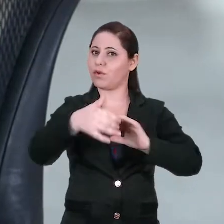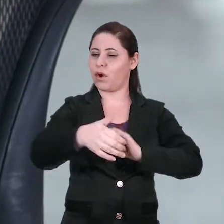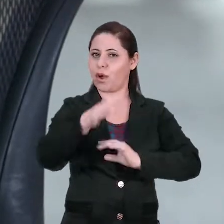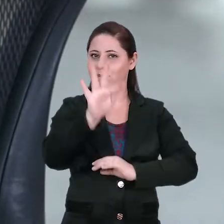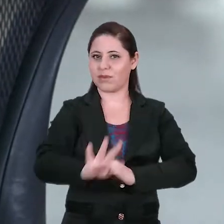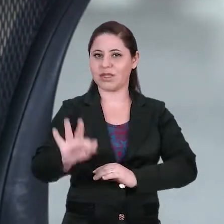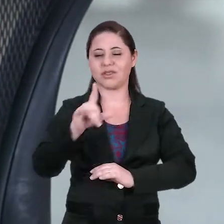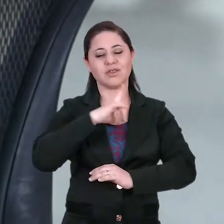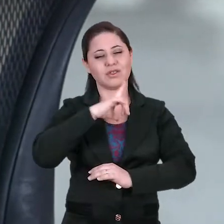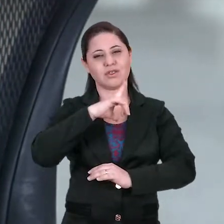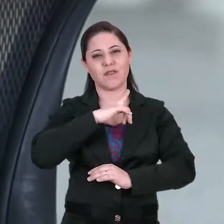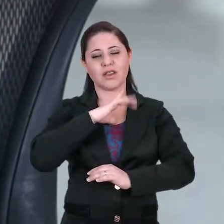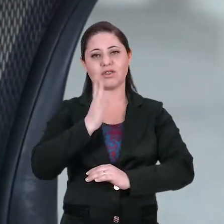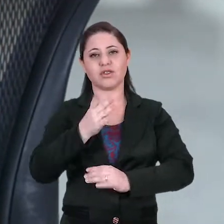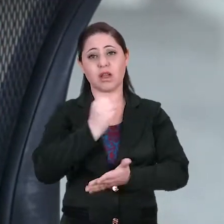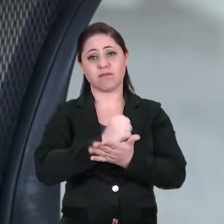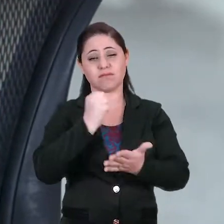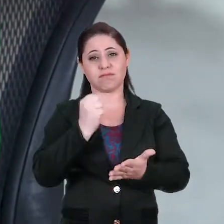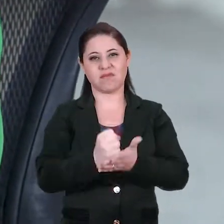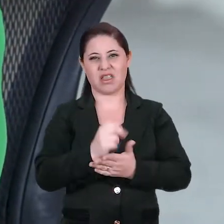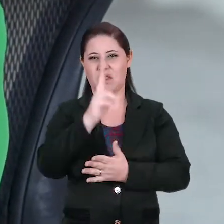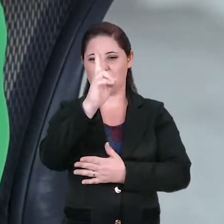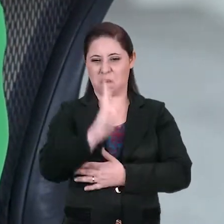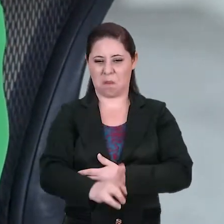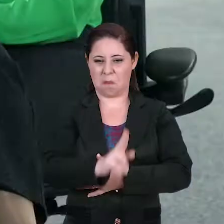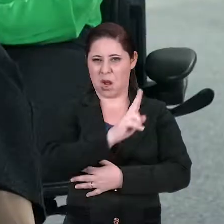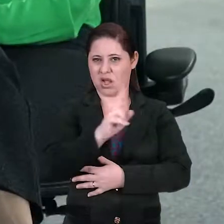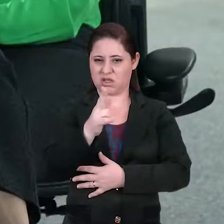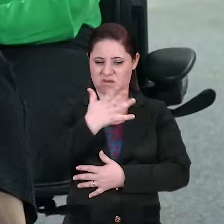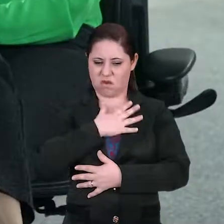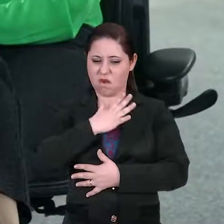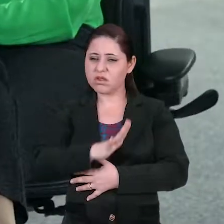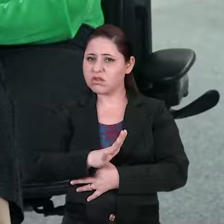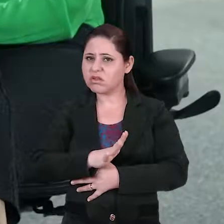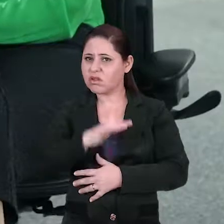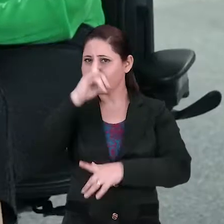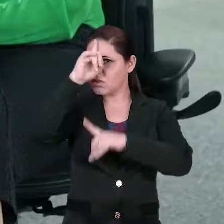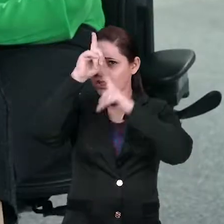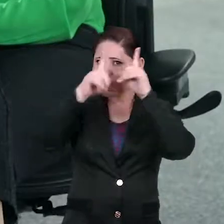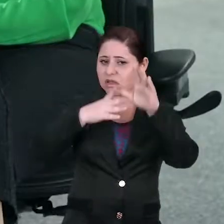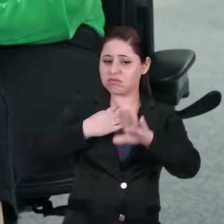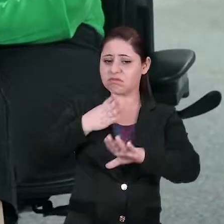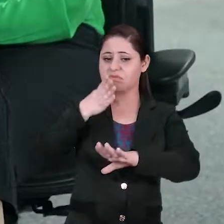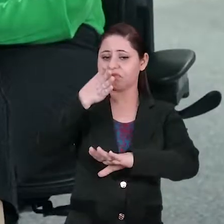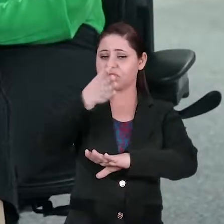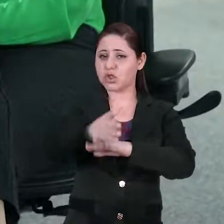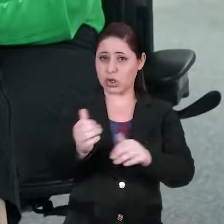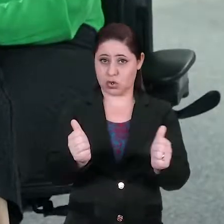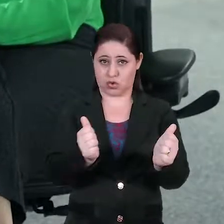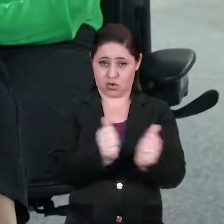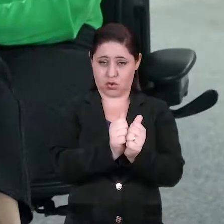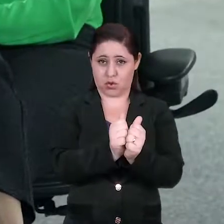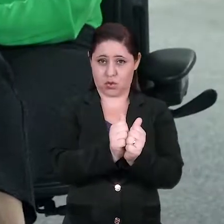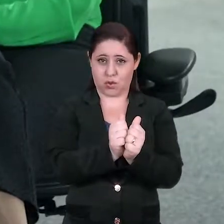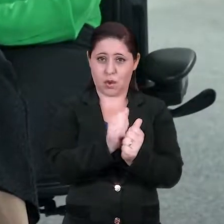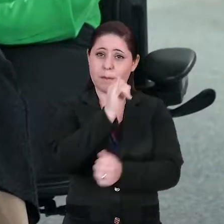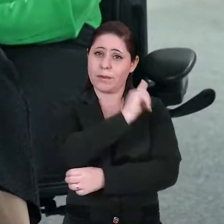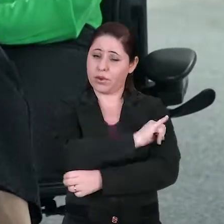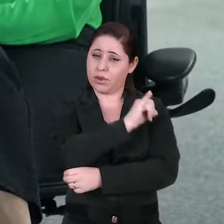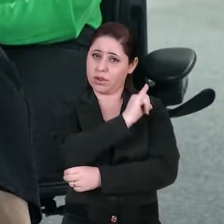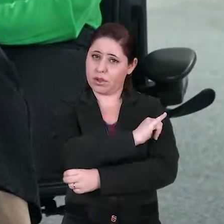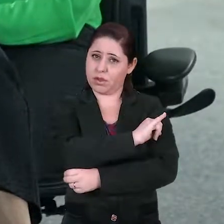se formasse, já tivéssemos o reconhecimento. Os padres não gostaram muito da ideia de nós irmos